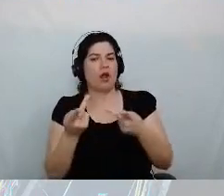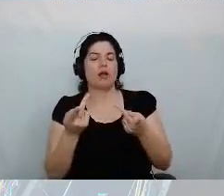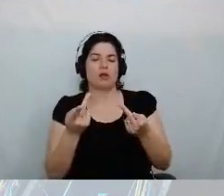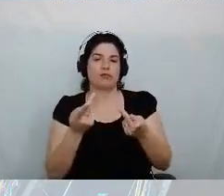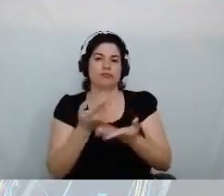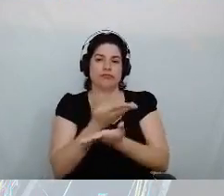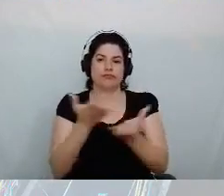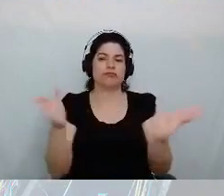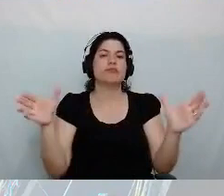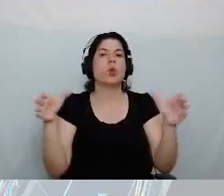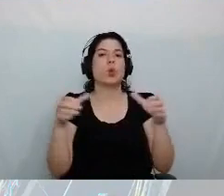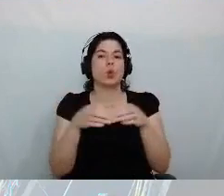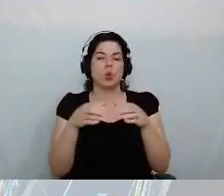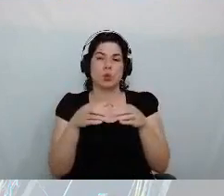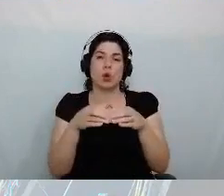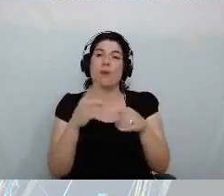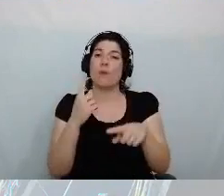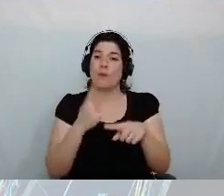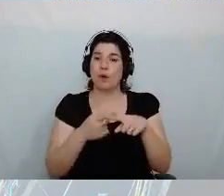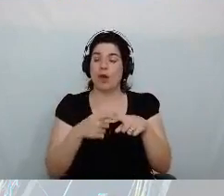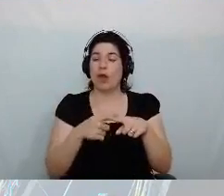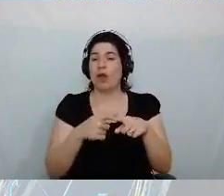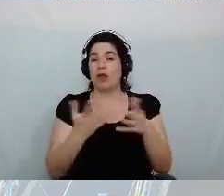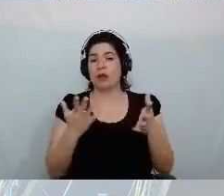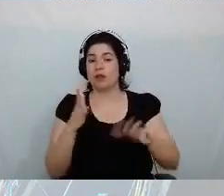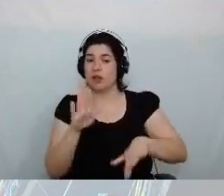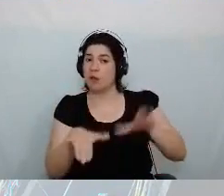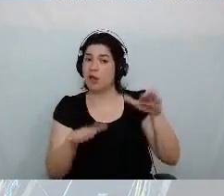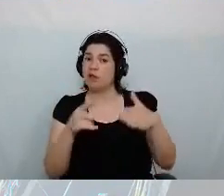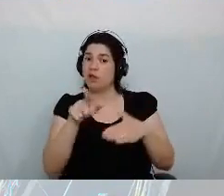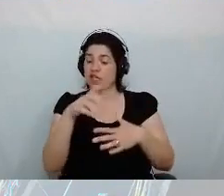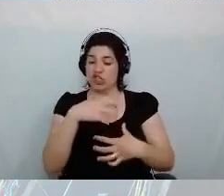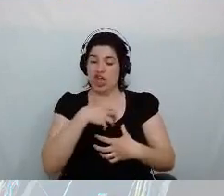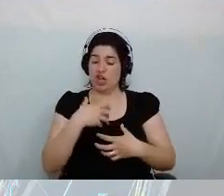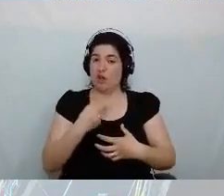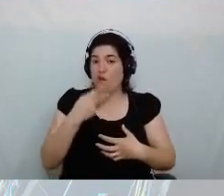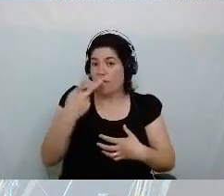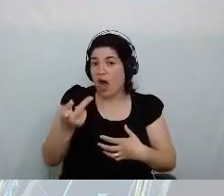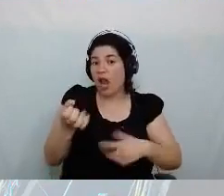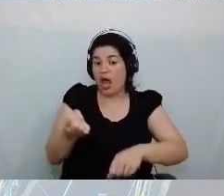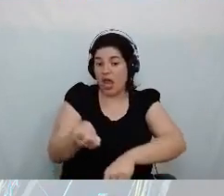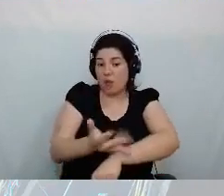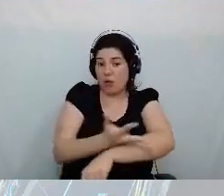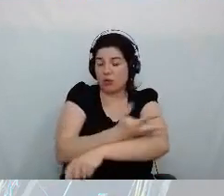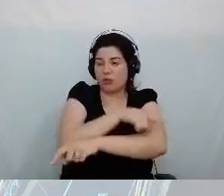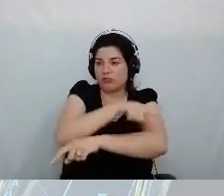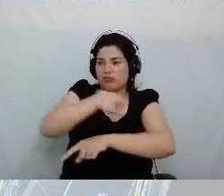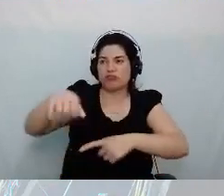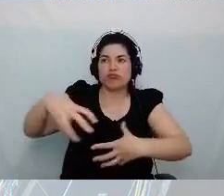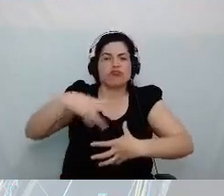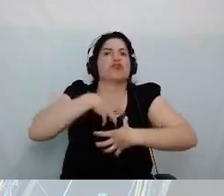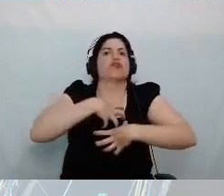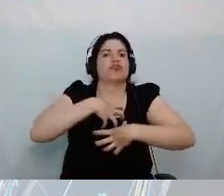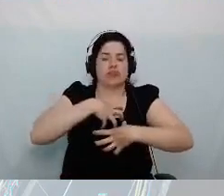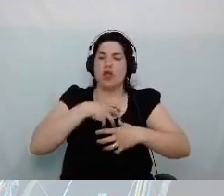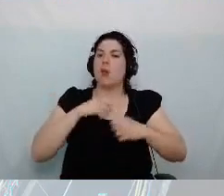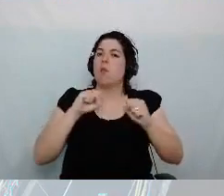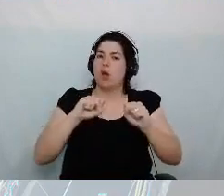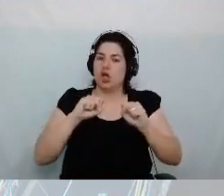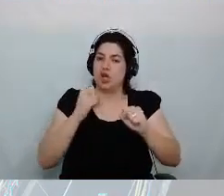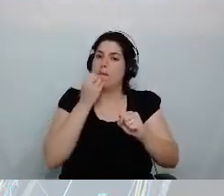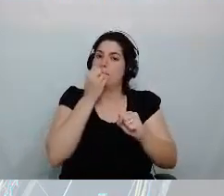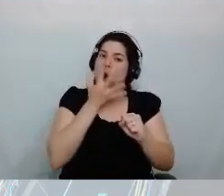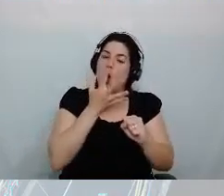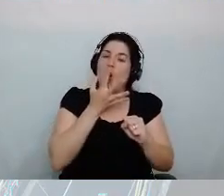time. Dependendo de como você fala ou dependendo da emoção que aquilo causa, aquilo pode gerar um benefício ou um